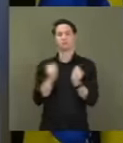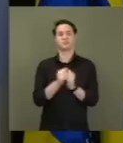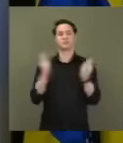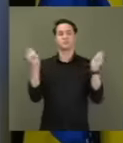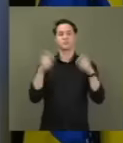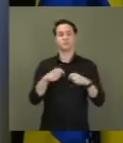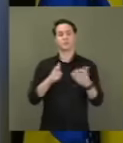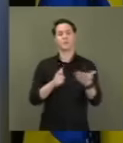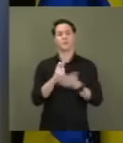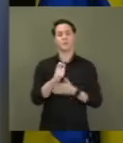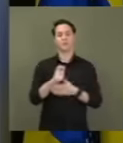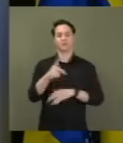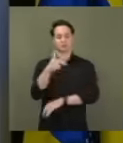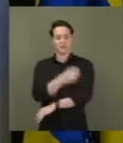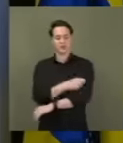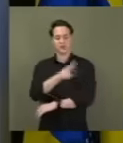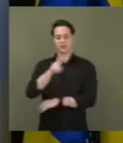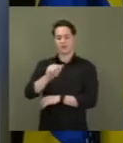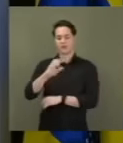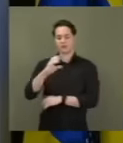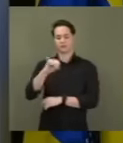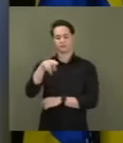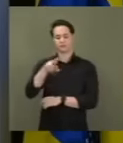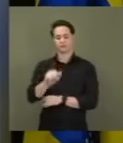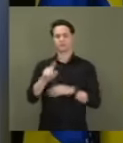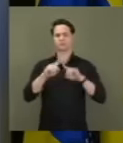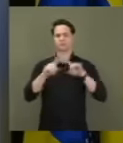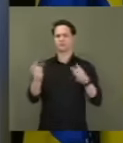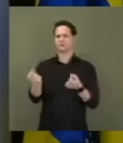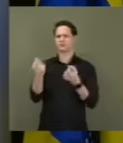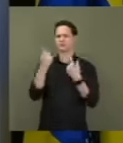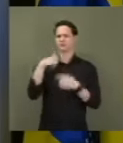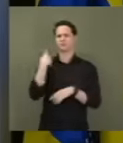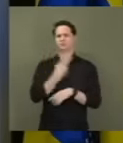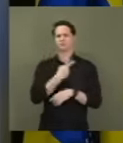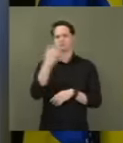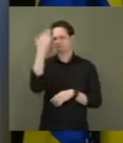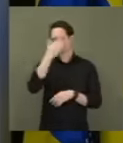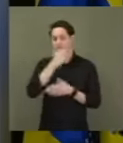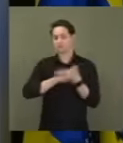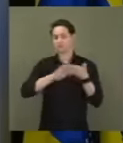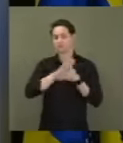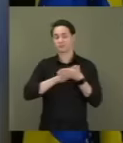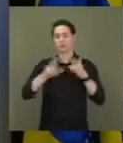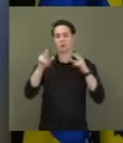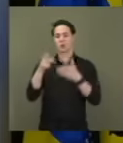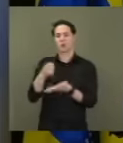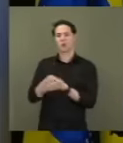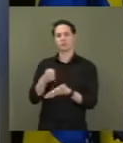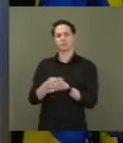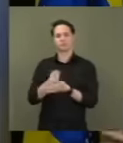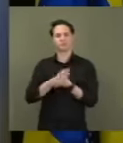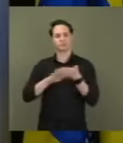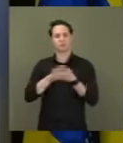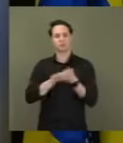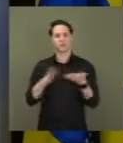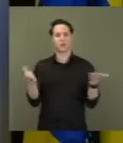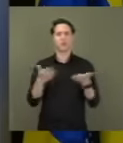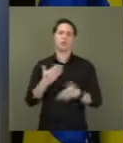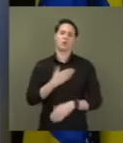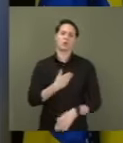comprasse as vacinas. Mas, estranhamente, não vemos a mesma cobrança do atual